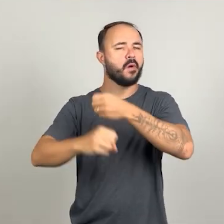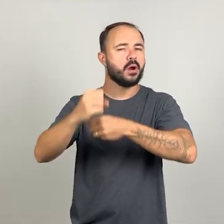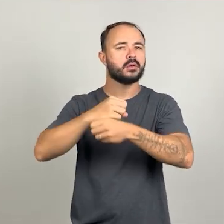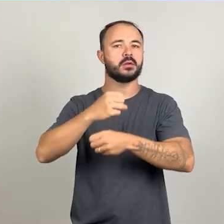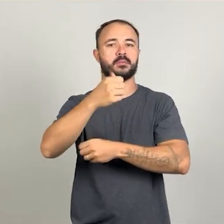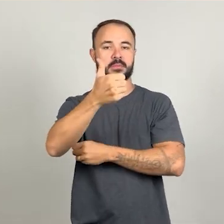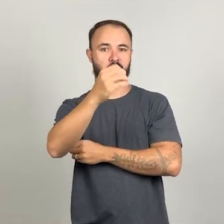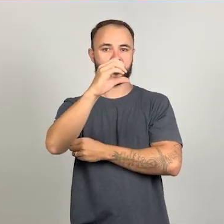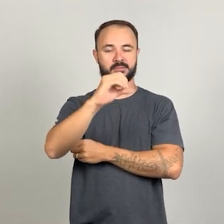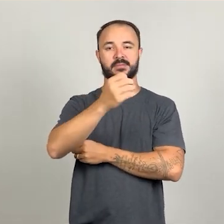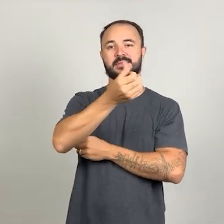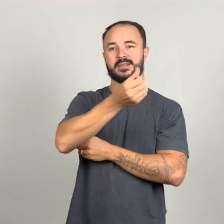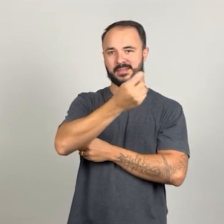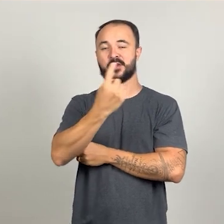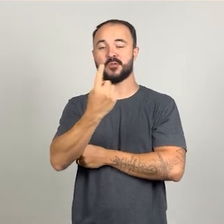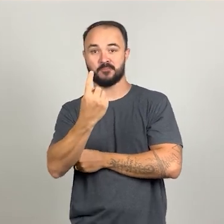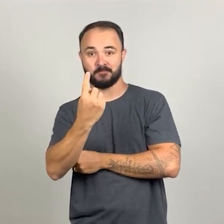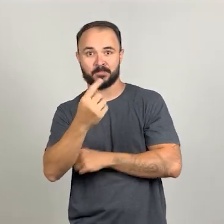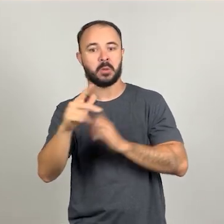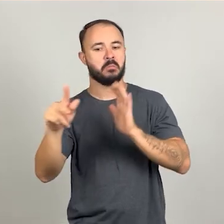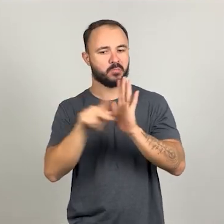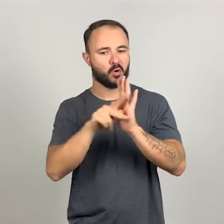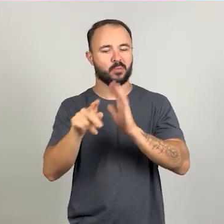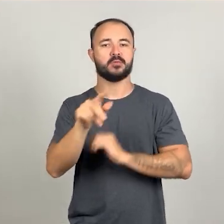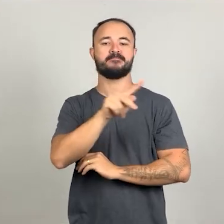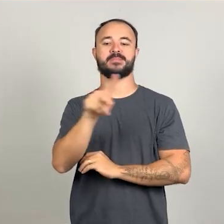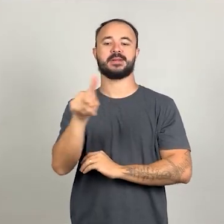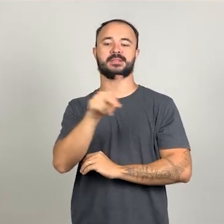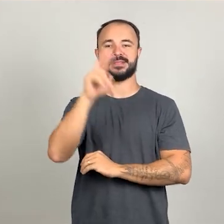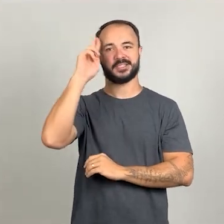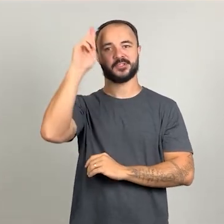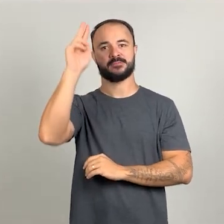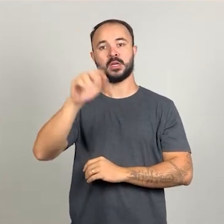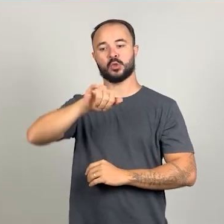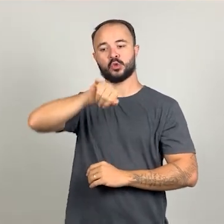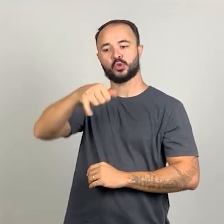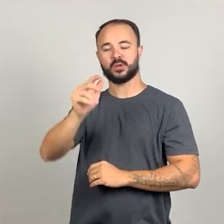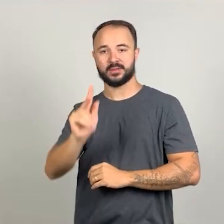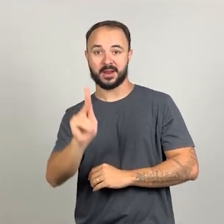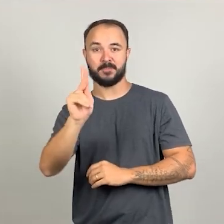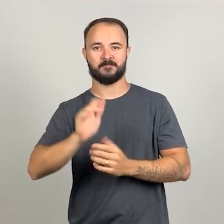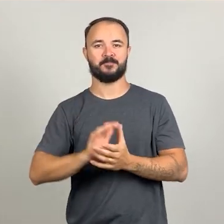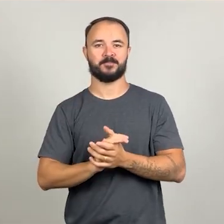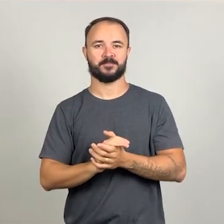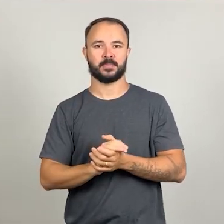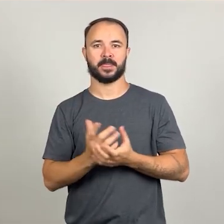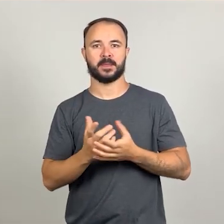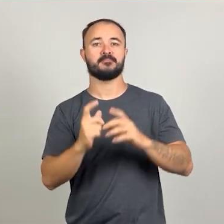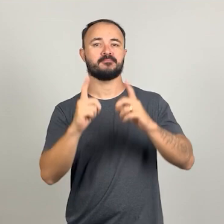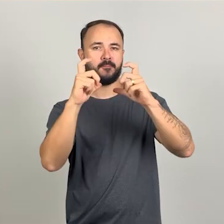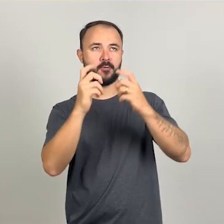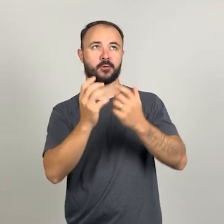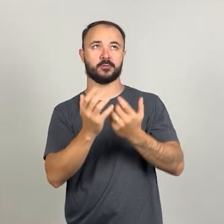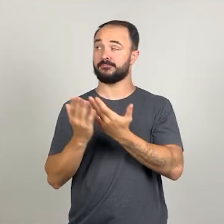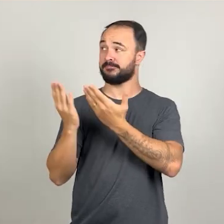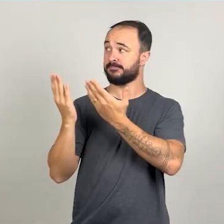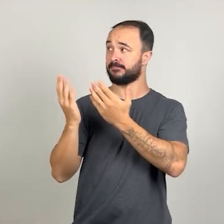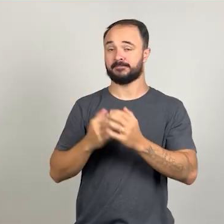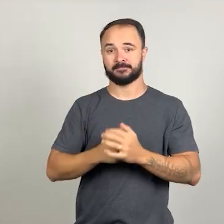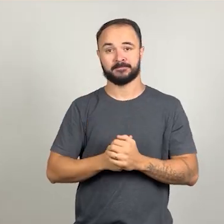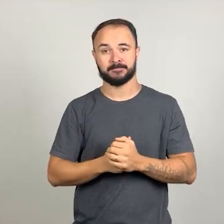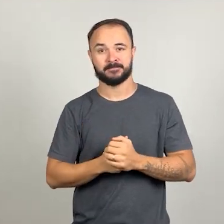1961, pelo presidente Juscelino Kubitschek. Aqui a gente tem uma imagem, né,